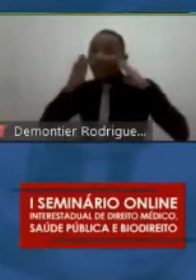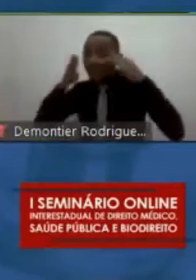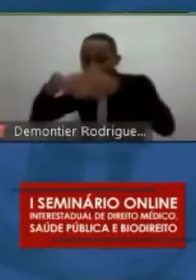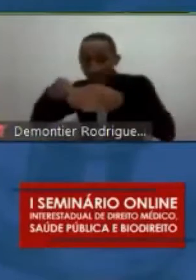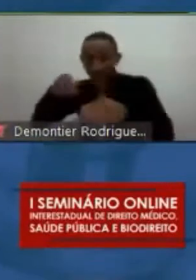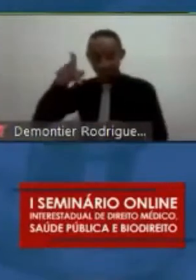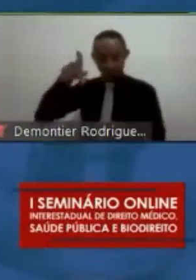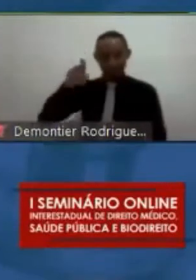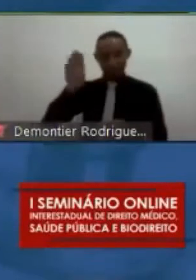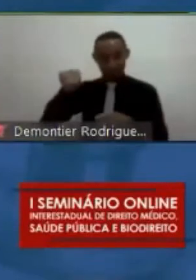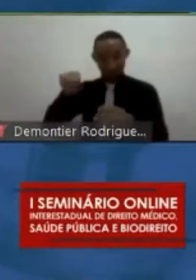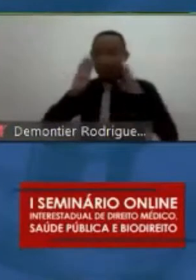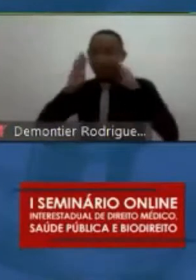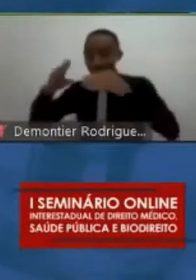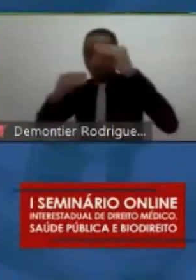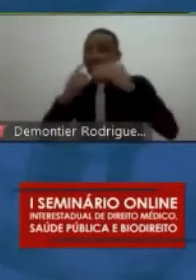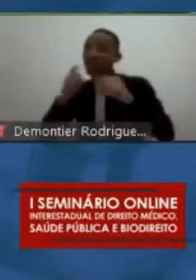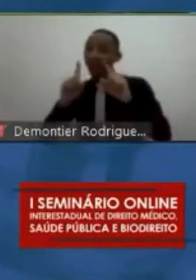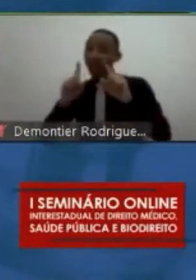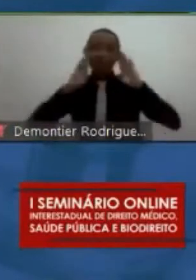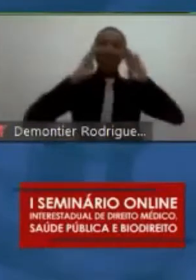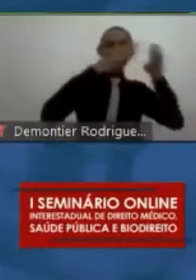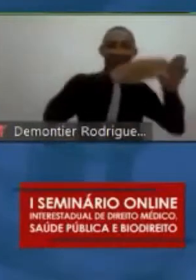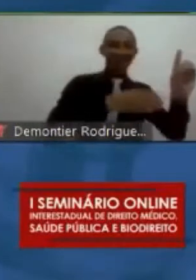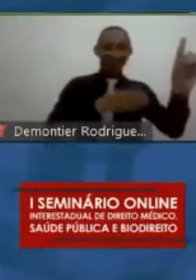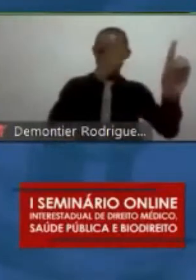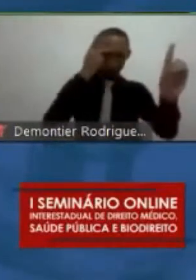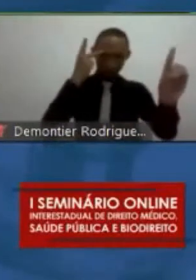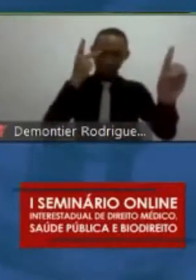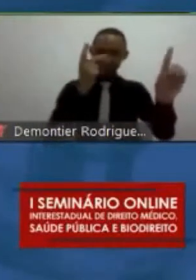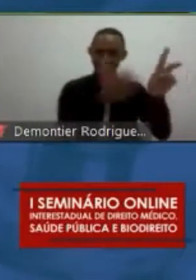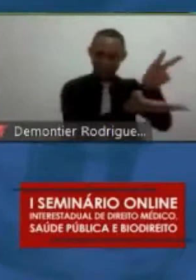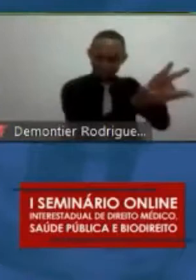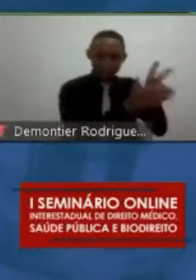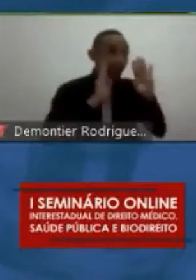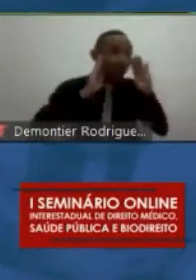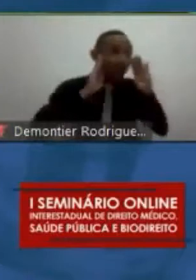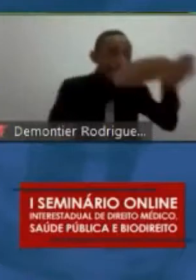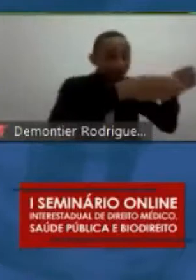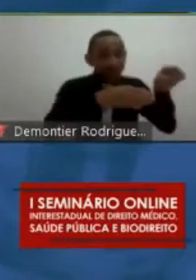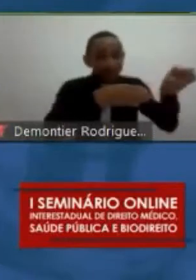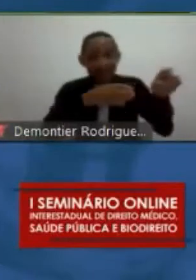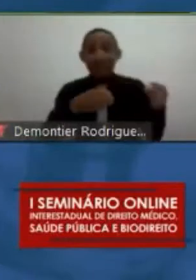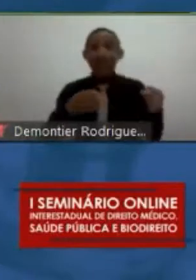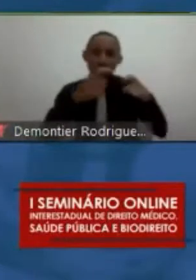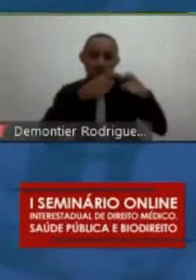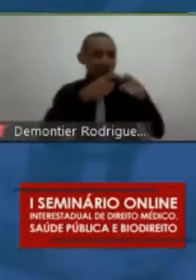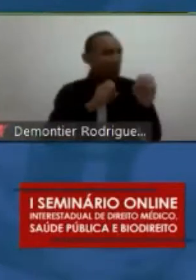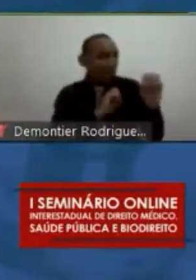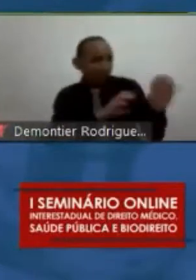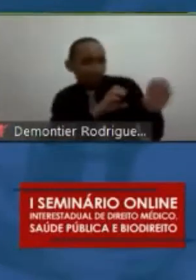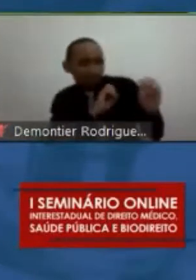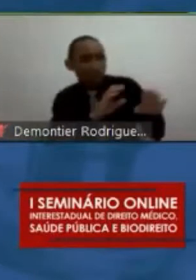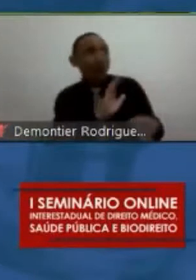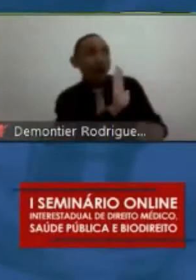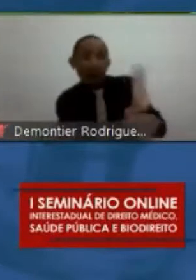mas centrada no paciente, que é o que nós desejamos, uma medicina mais humanizada. Uma medicina focada no paciente que visa trazer